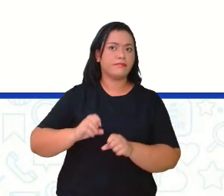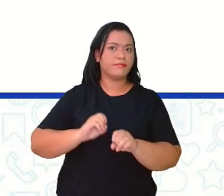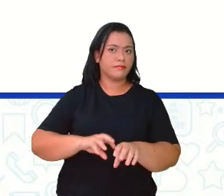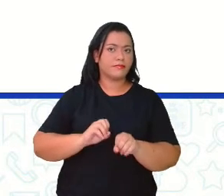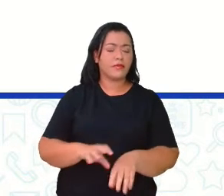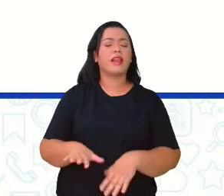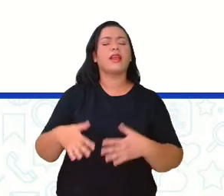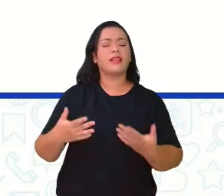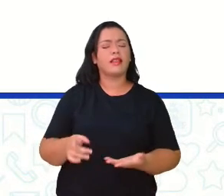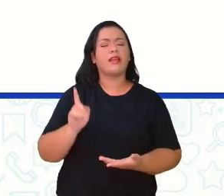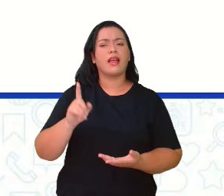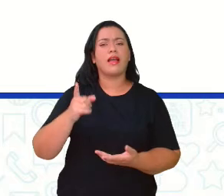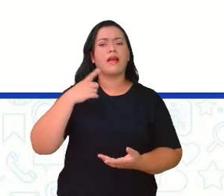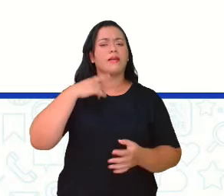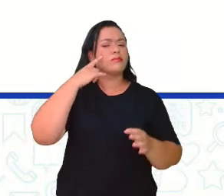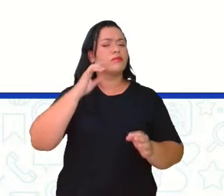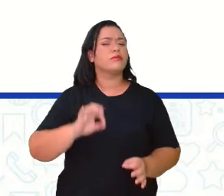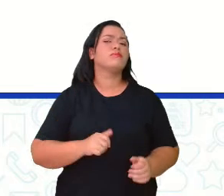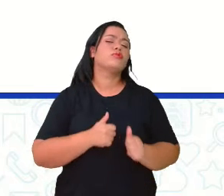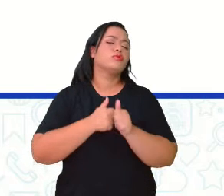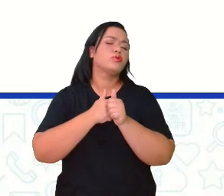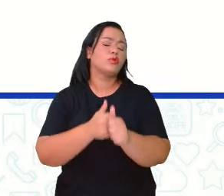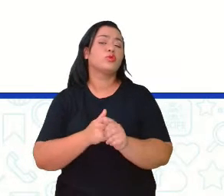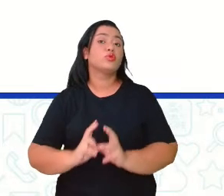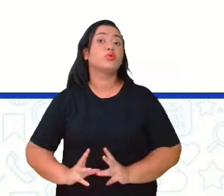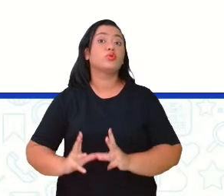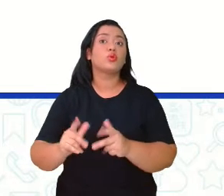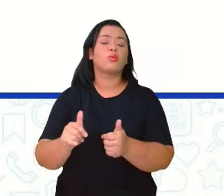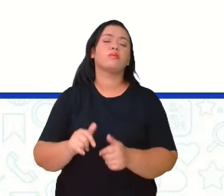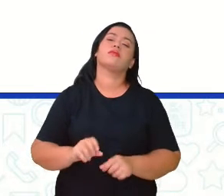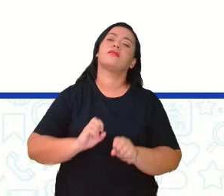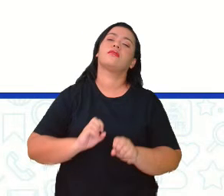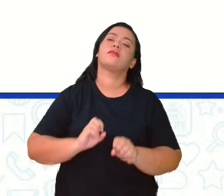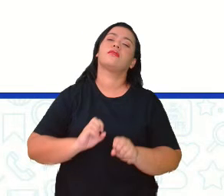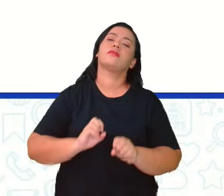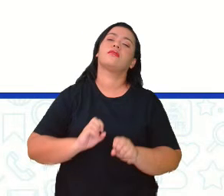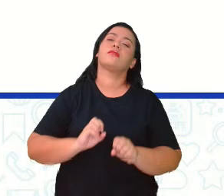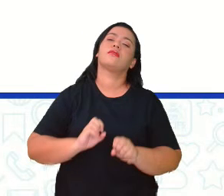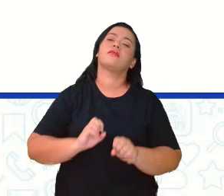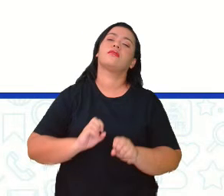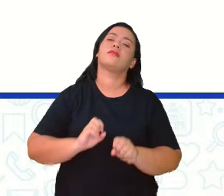podem acompanhar todas as nossas aulas e também interagir, né? No